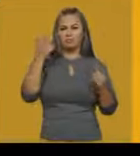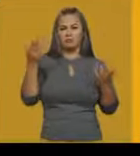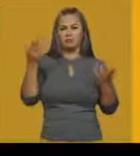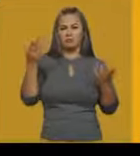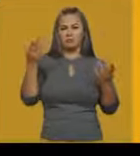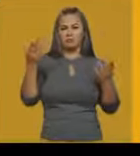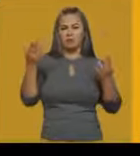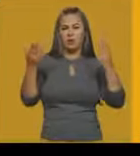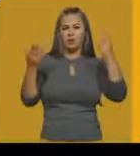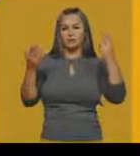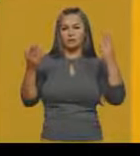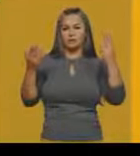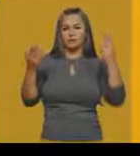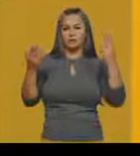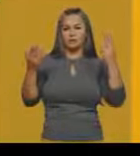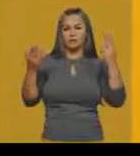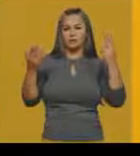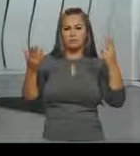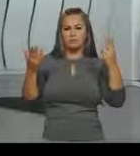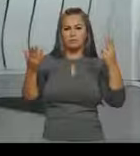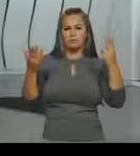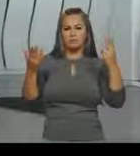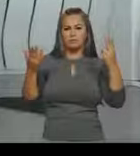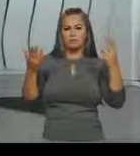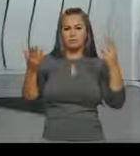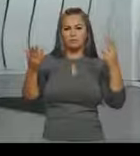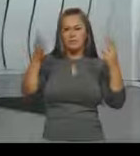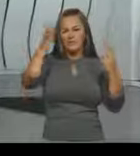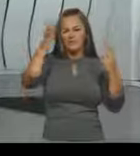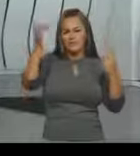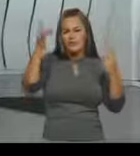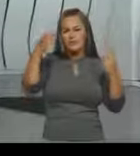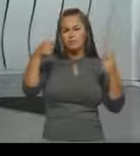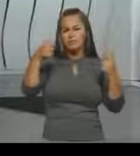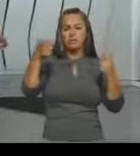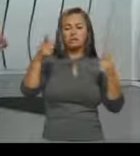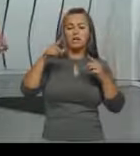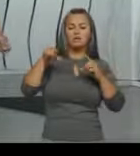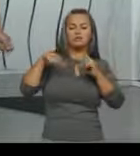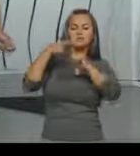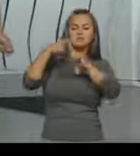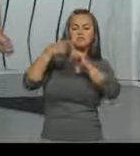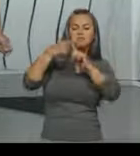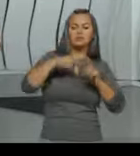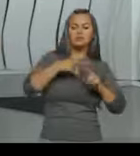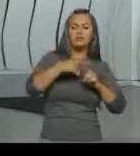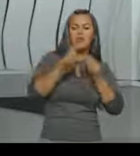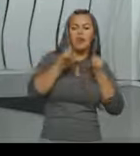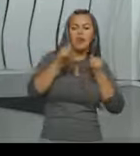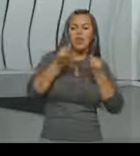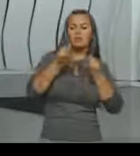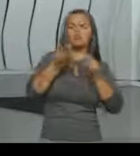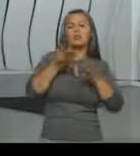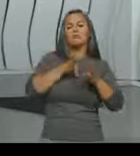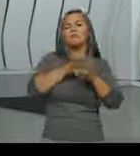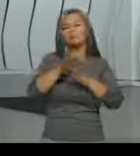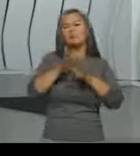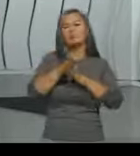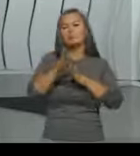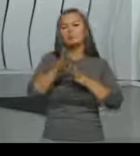2 mais 3, 5. Fácil, né? Olha os macetes para guardar as coisas. Aí o que eu